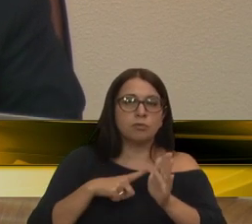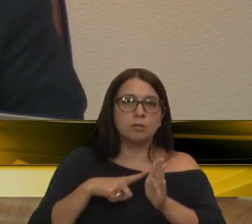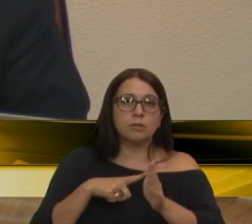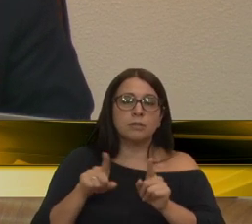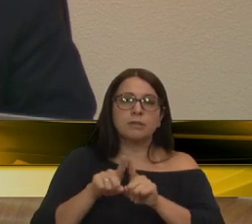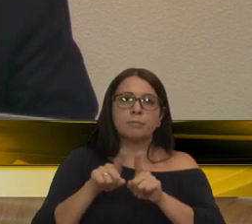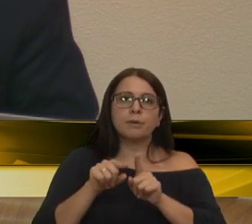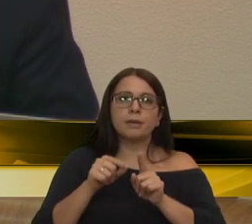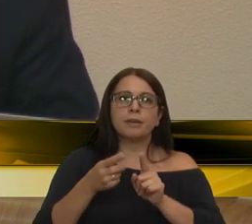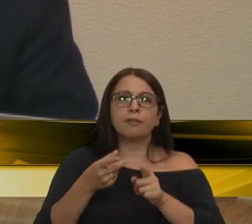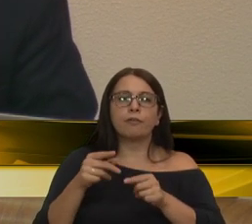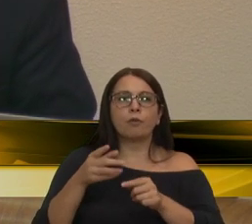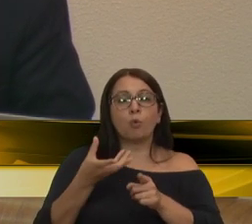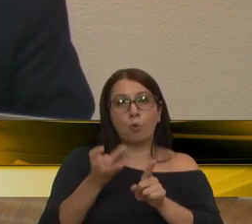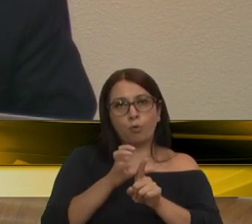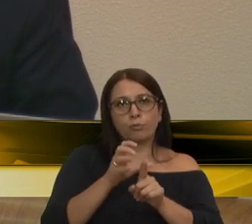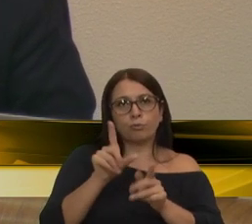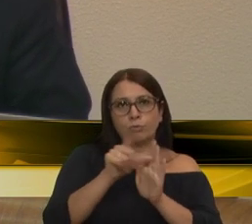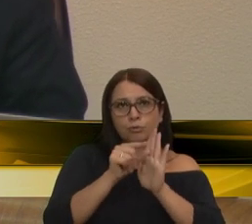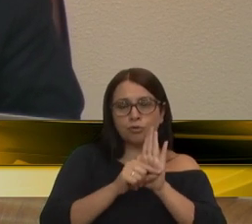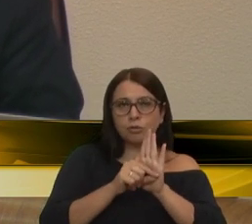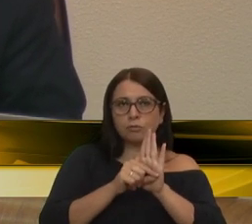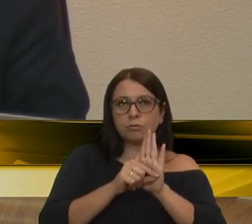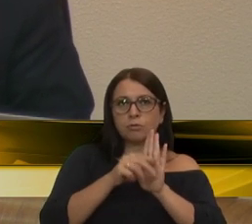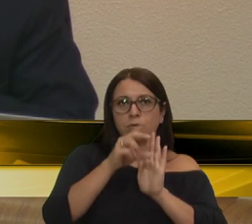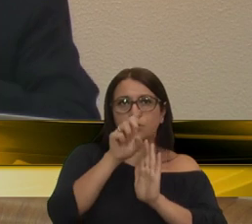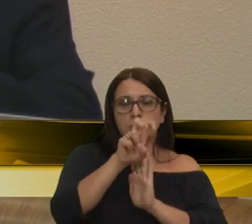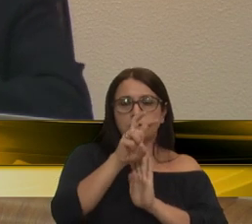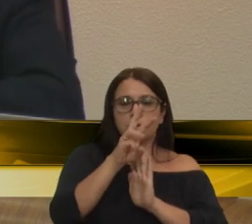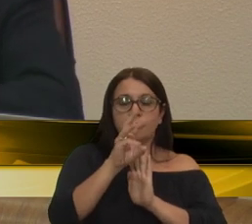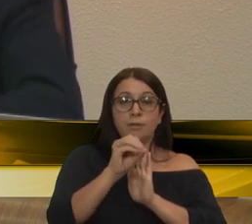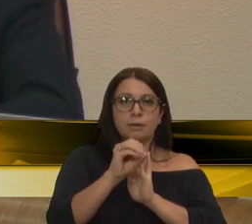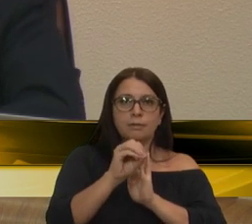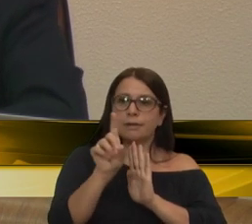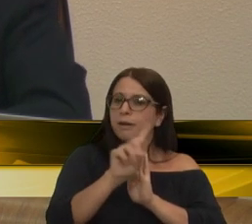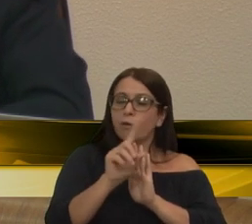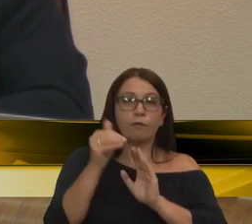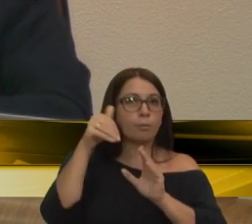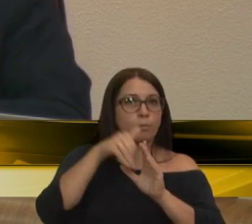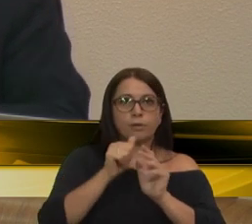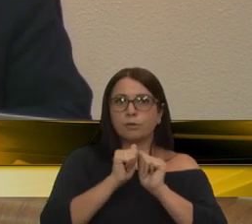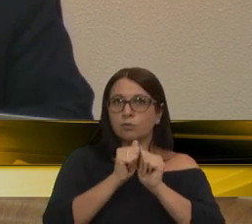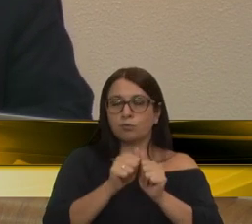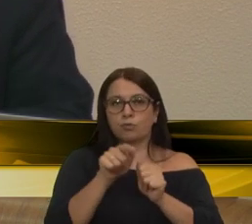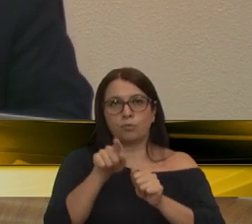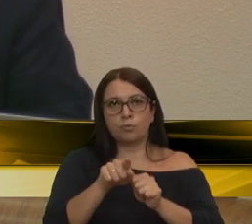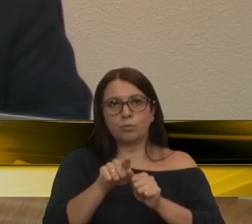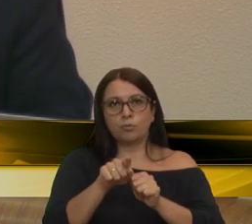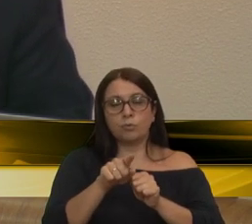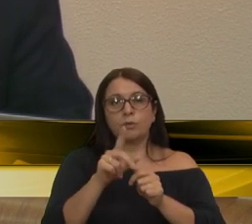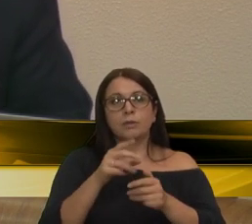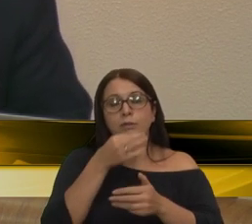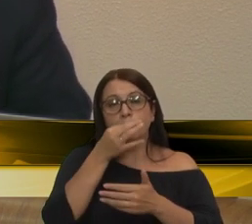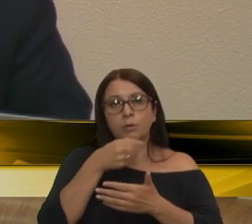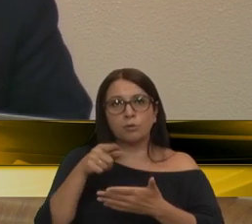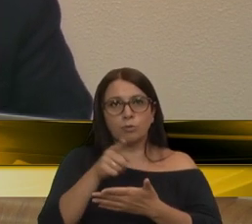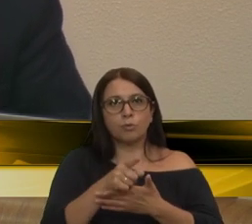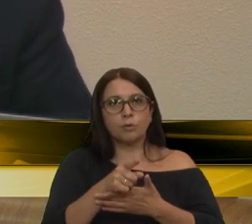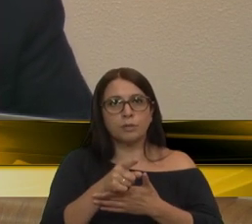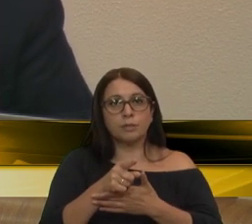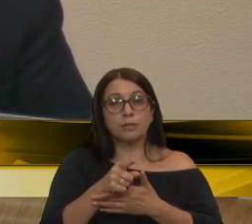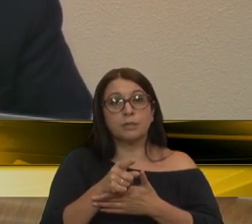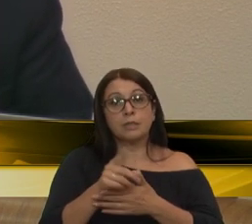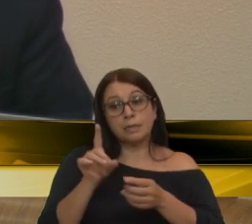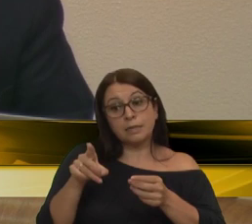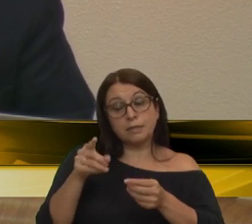violação do artigo 530 do Código de Processo Civil não foi aventada na ocasião da interposição do recurso